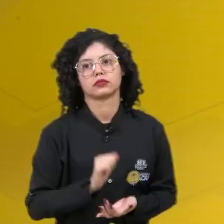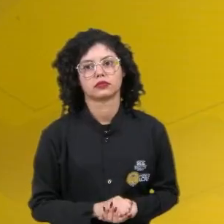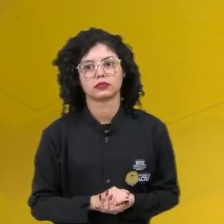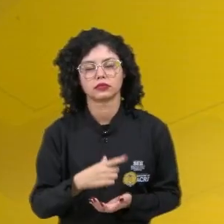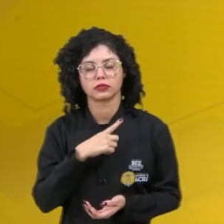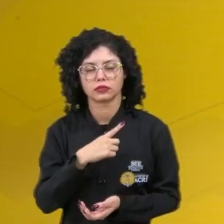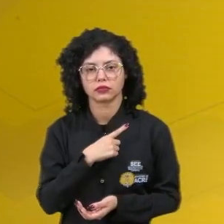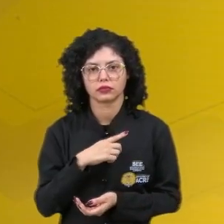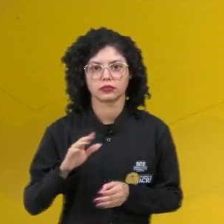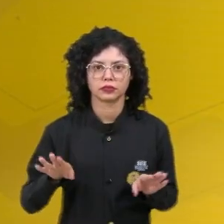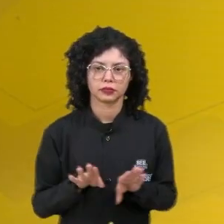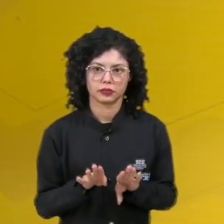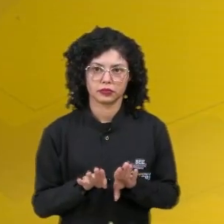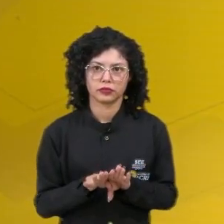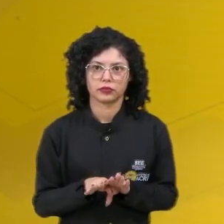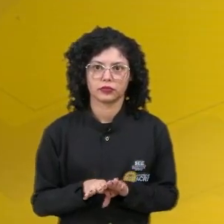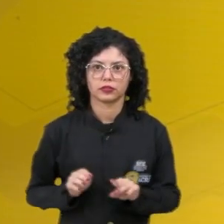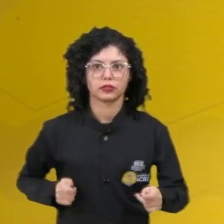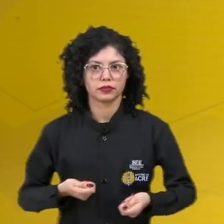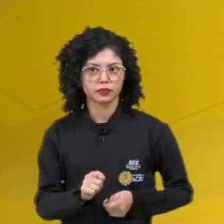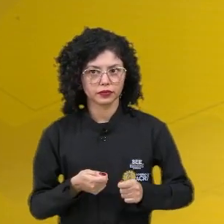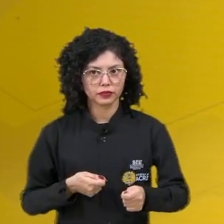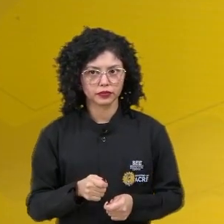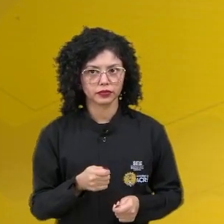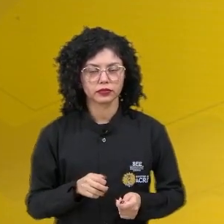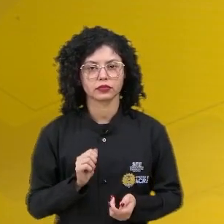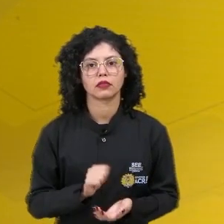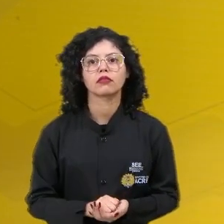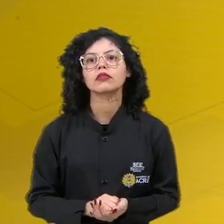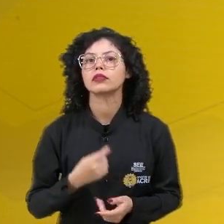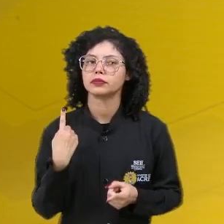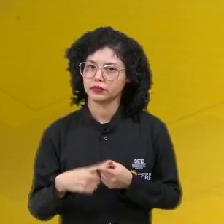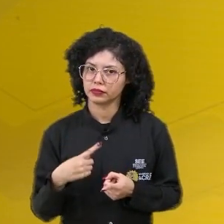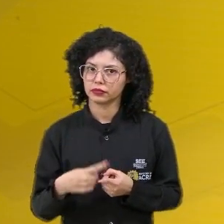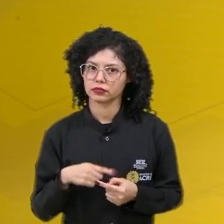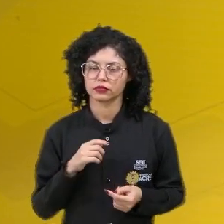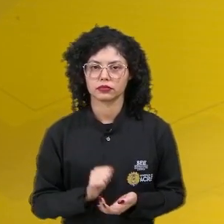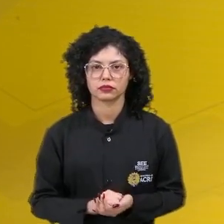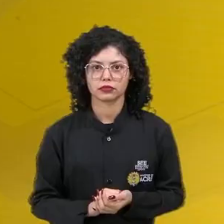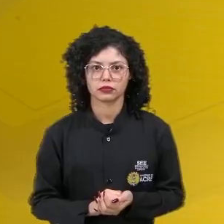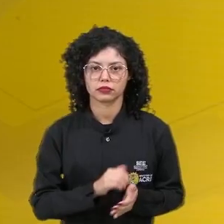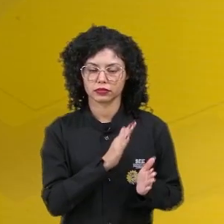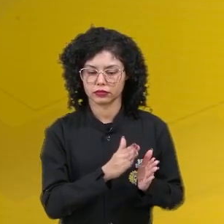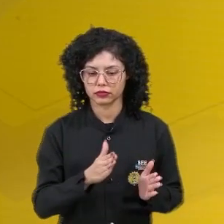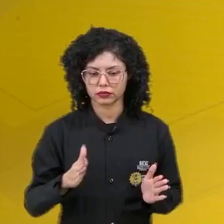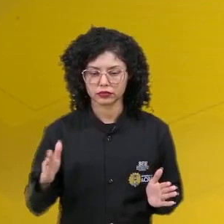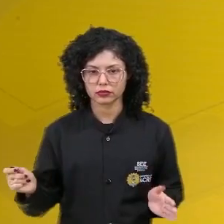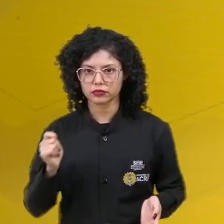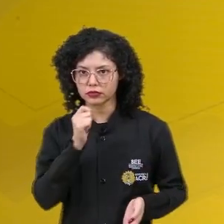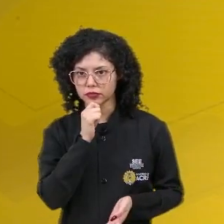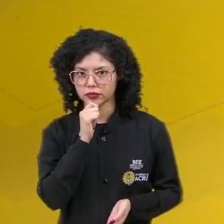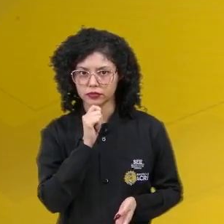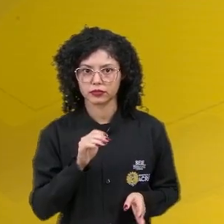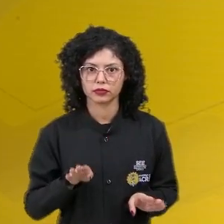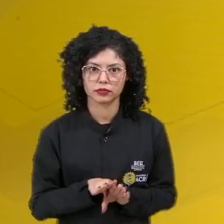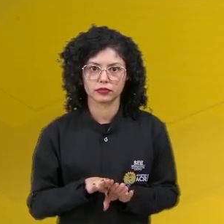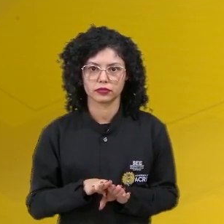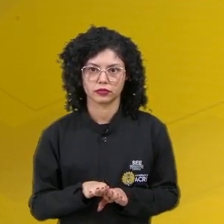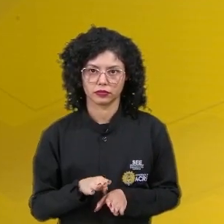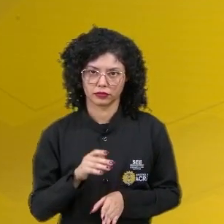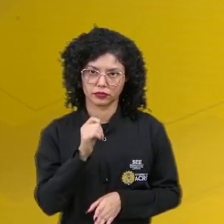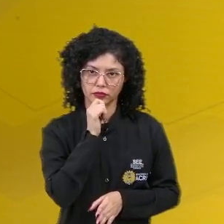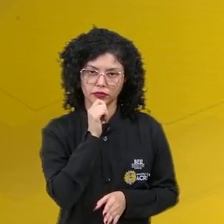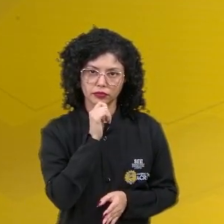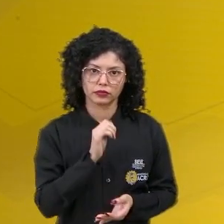estar ali dando manutenção, né? No caso, no asfalto. Não precisa, porque são as trilhas aí das ferrovias que recebeu